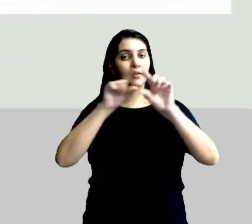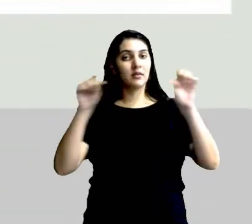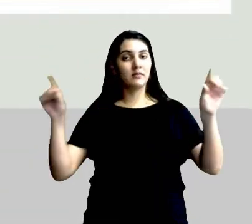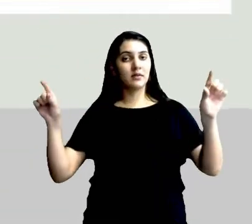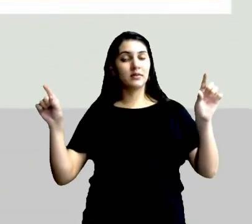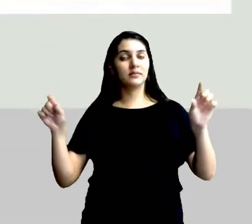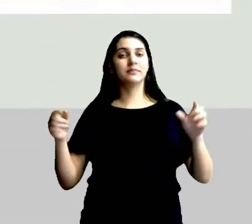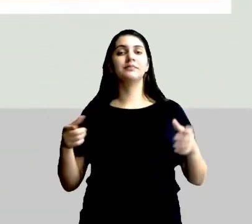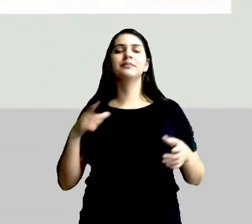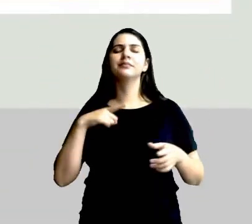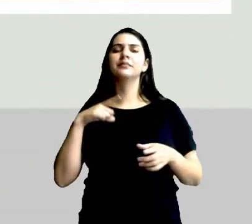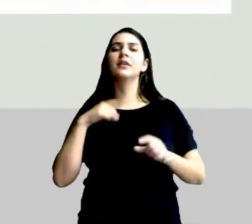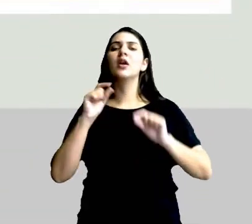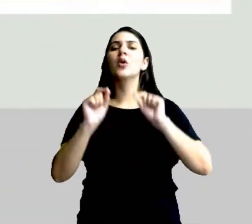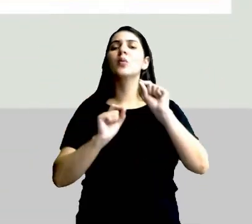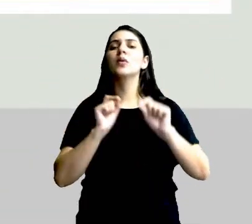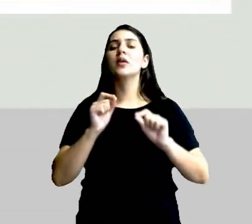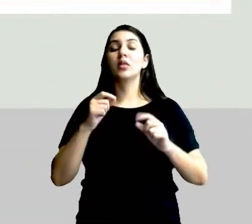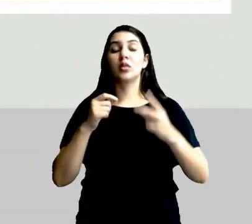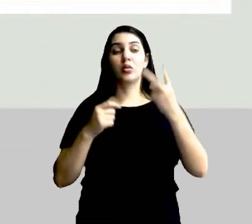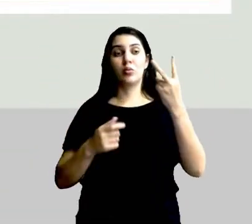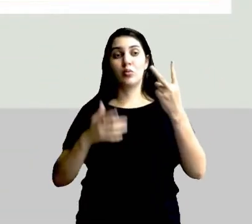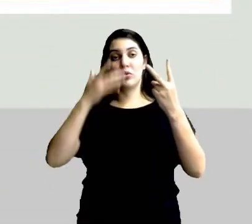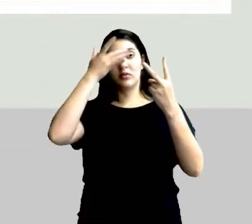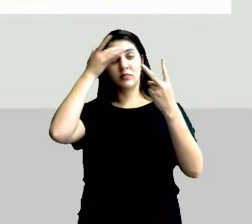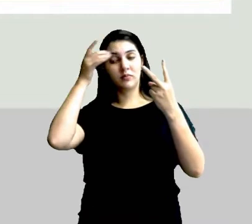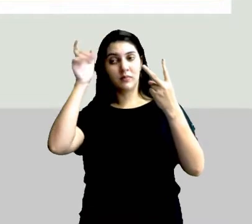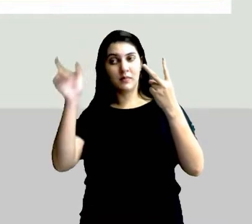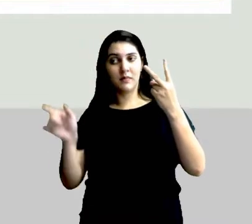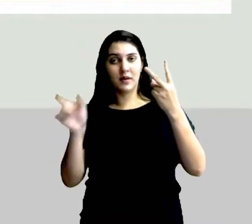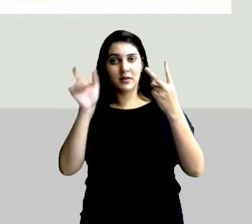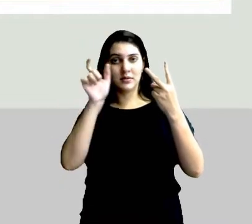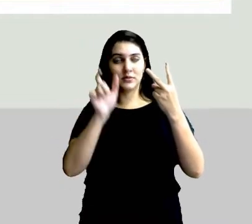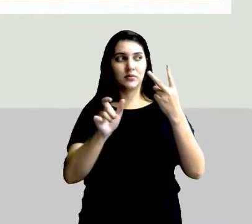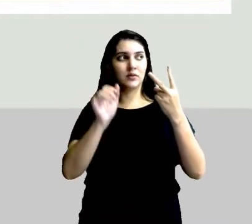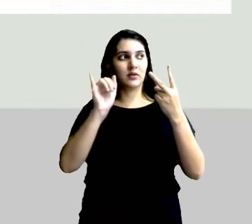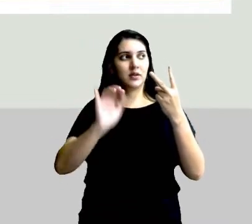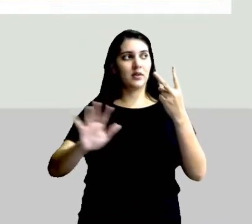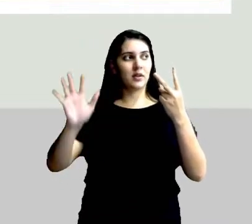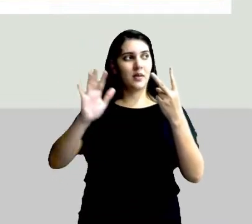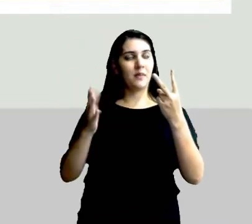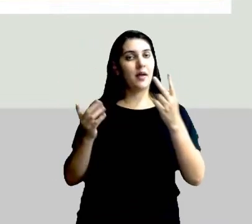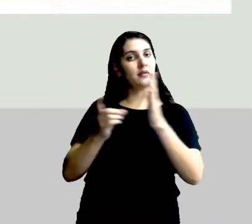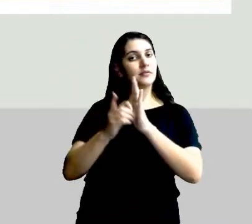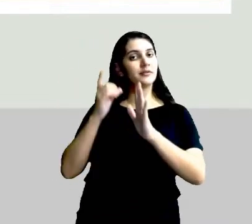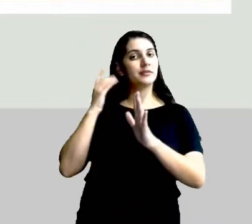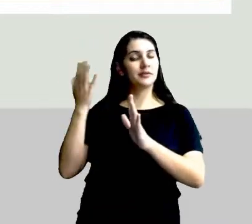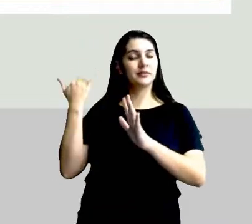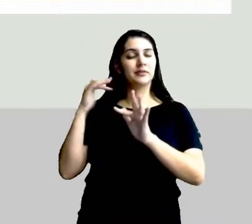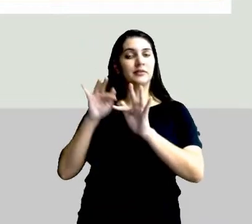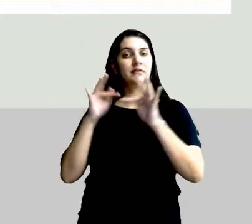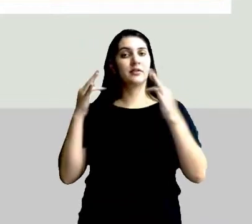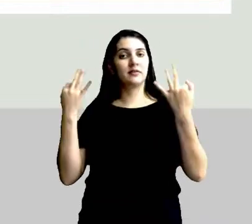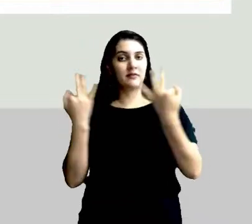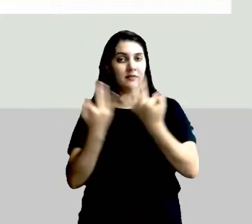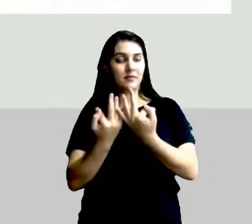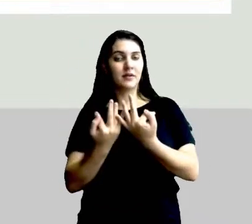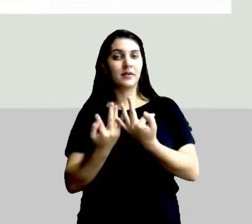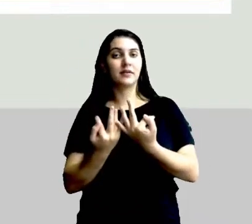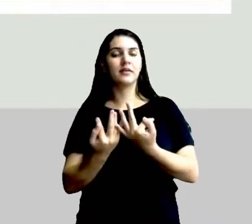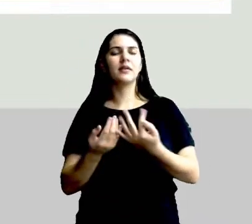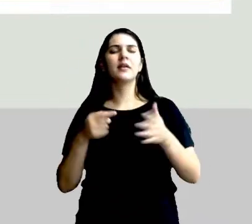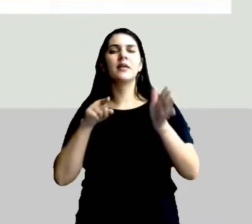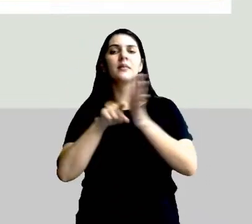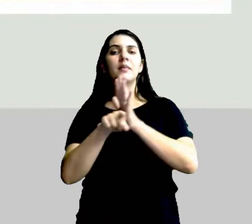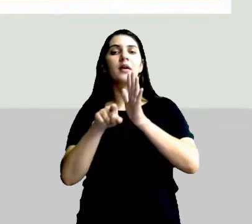da frase. Então, nós temos aí 2 pessoas que foram colocadas na imagem anterior sobre a família, a family tree.